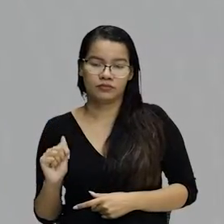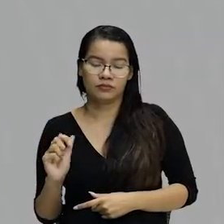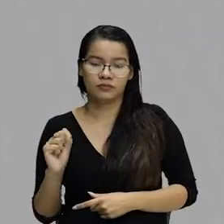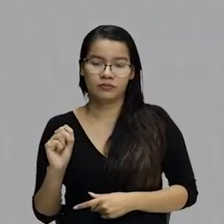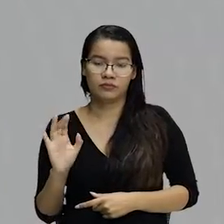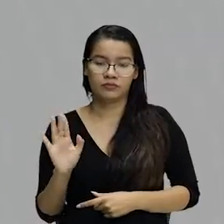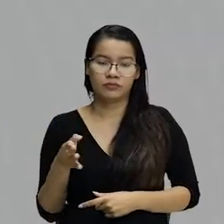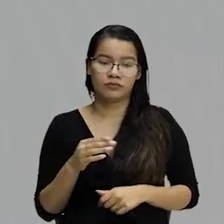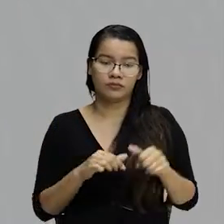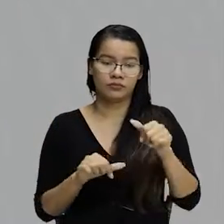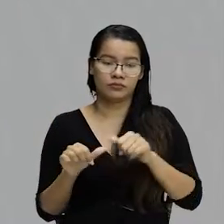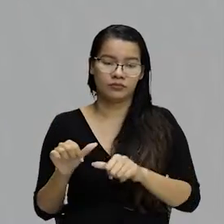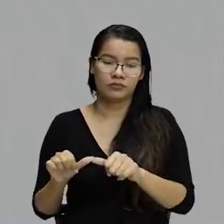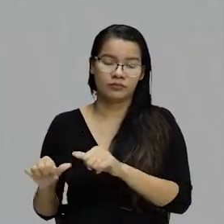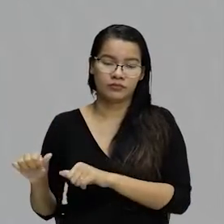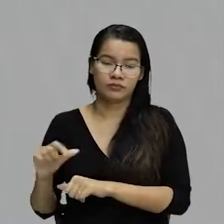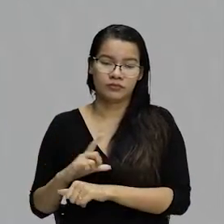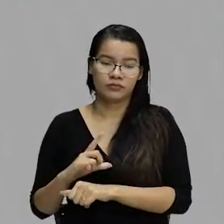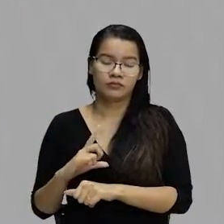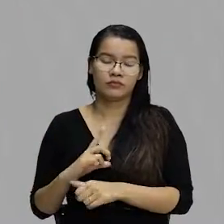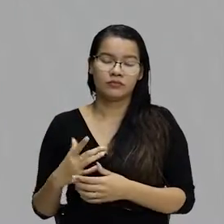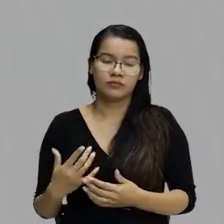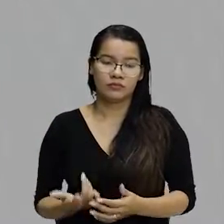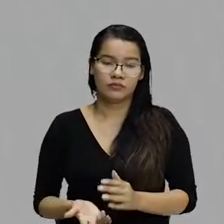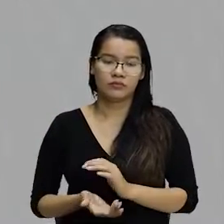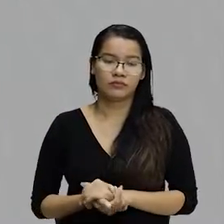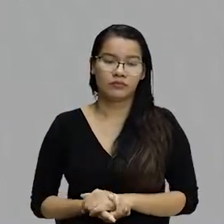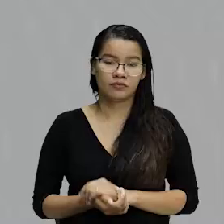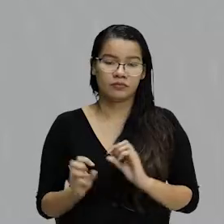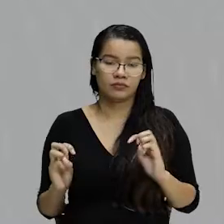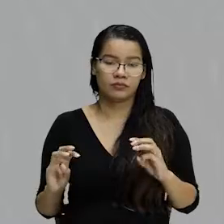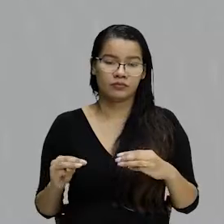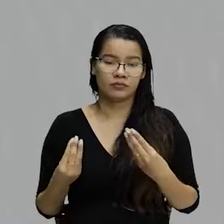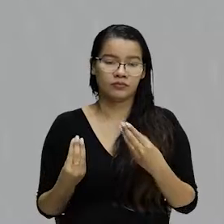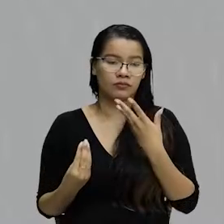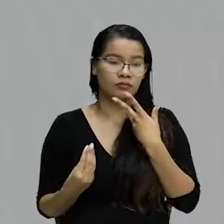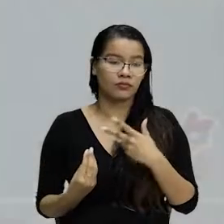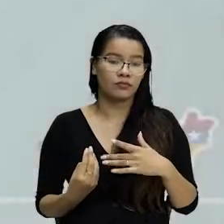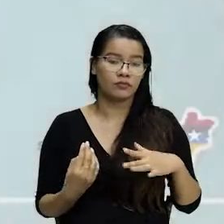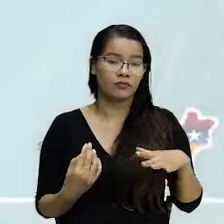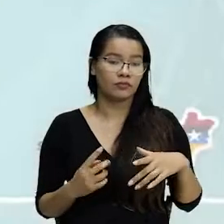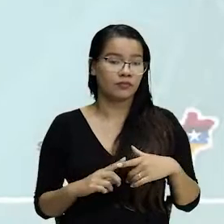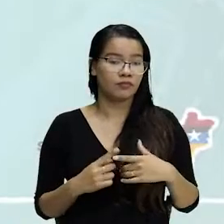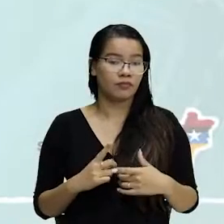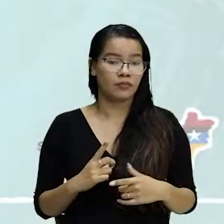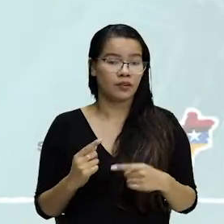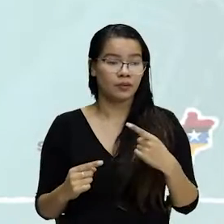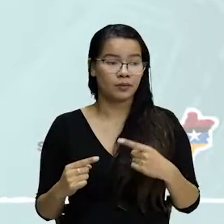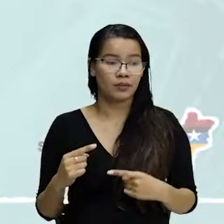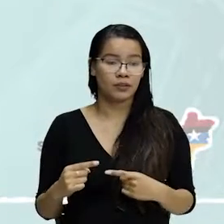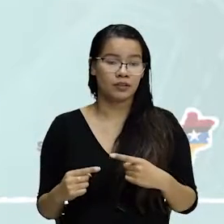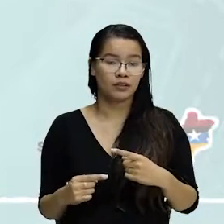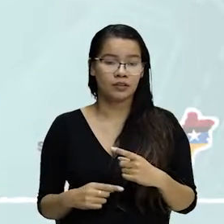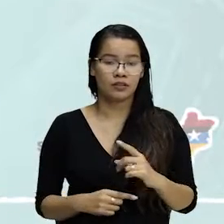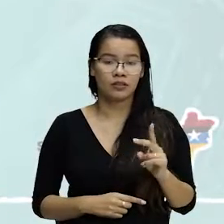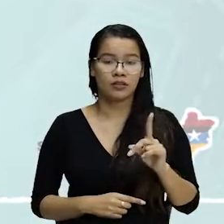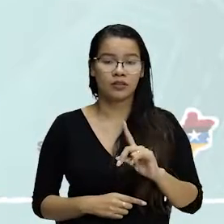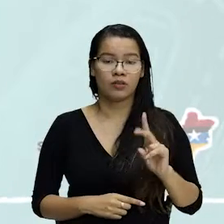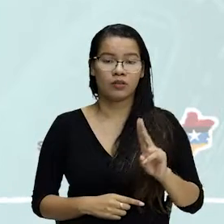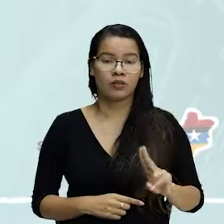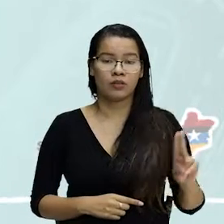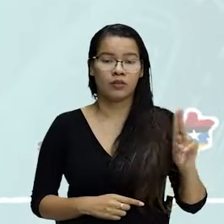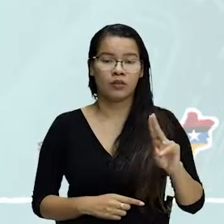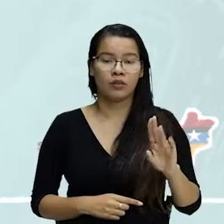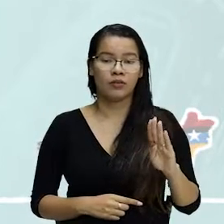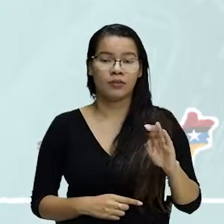É um espetáculo infantil, mas tem um quê político, um viés político nele. É bem interessante você perceber isso. Eles não usam Black Tie, do